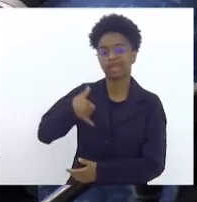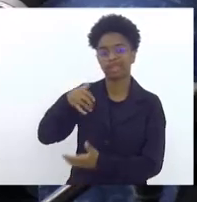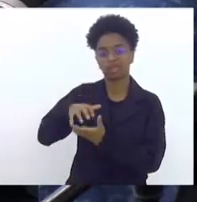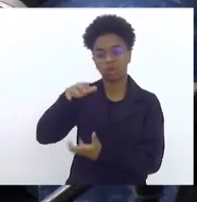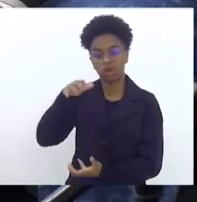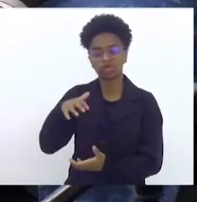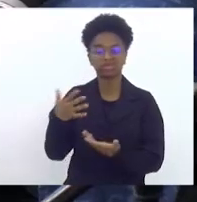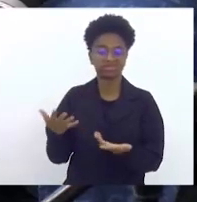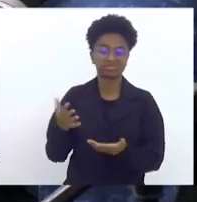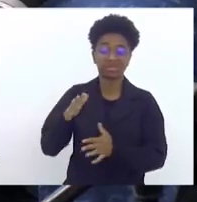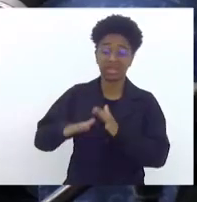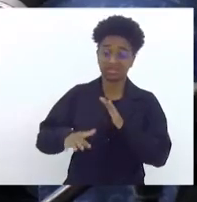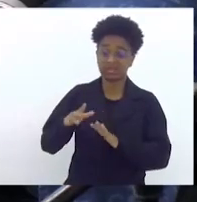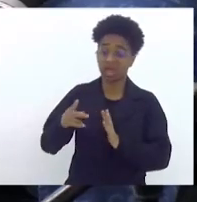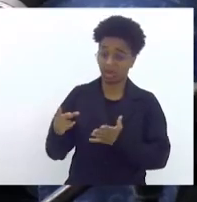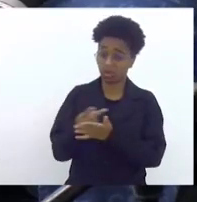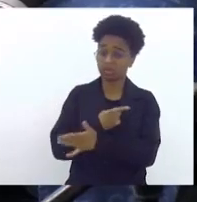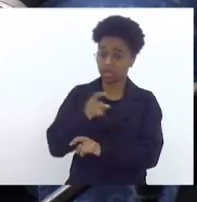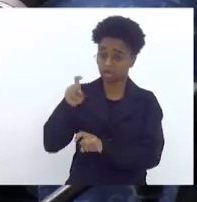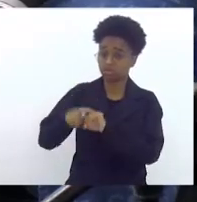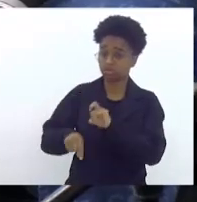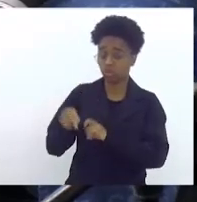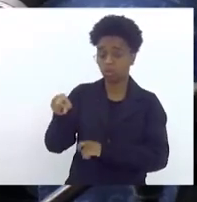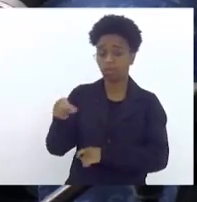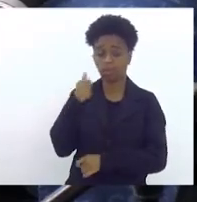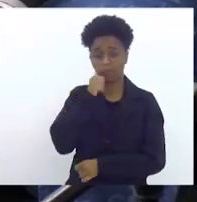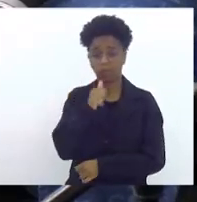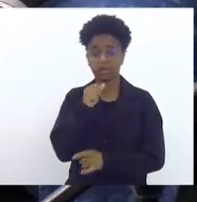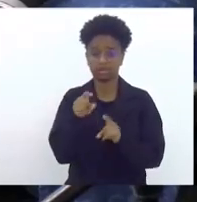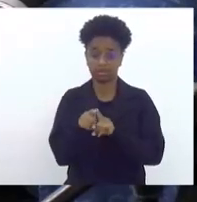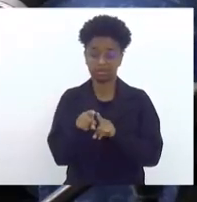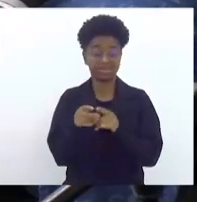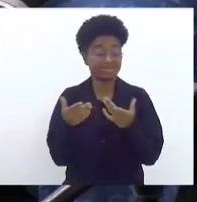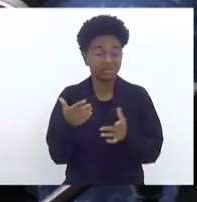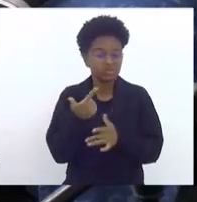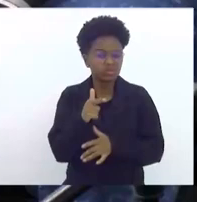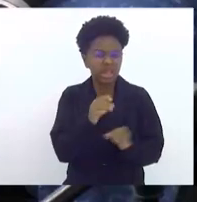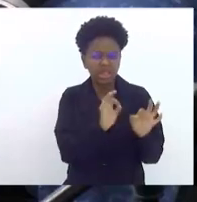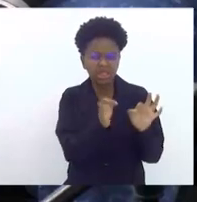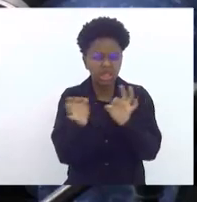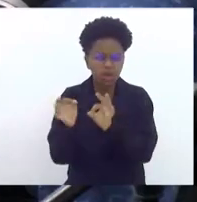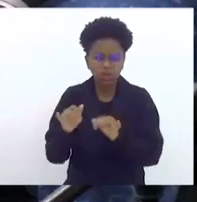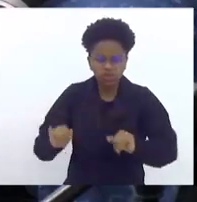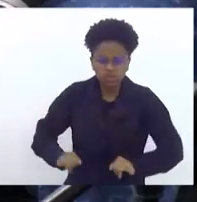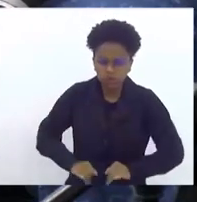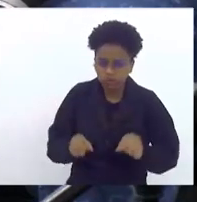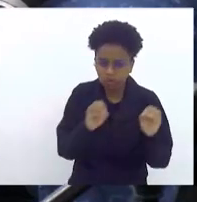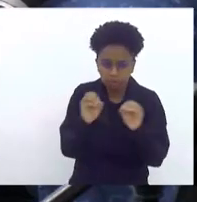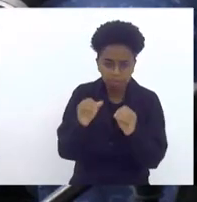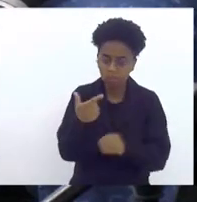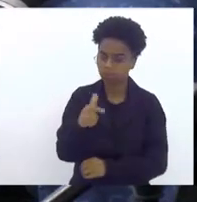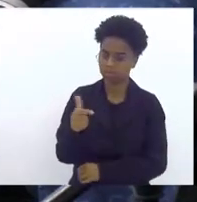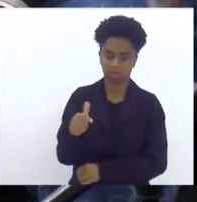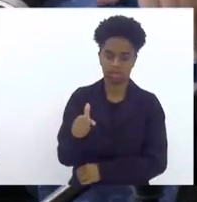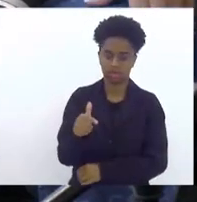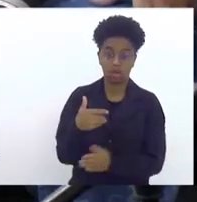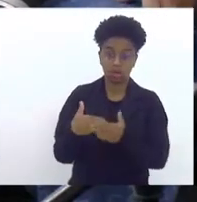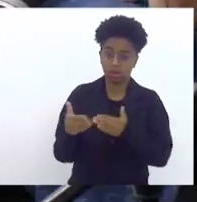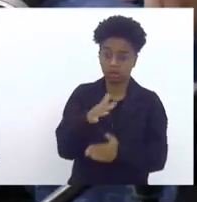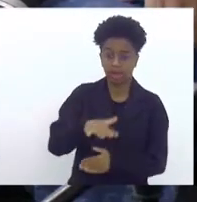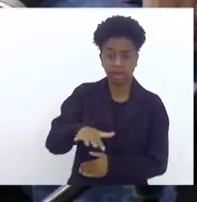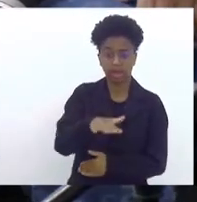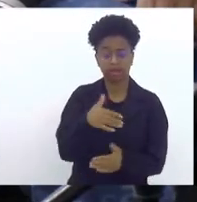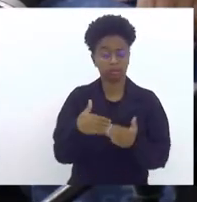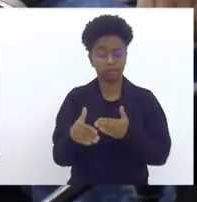constranges estupros com as idosas então a Rigor não tem mulher nenhuma que não sofra né em todas as áreas em todos os ambientes